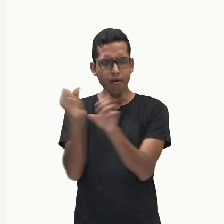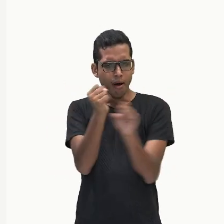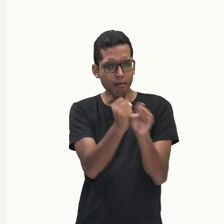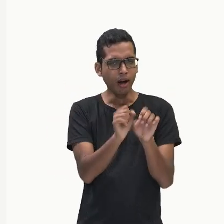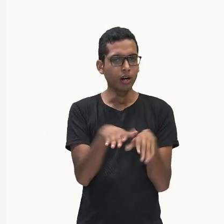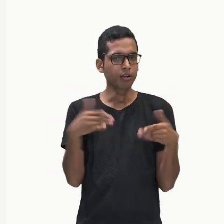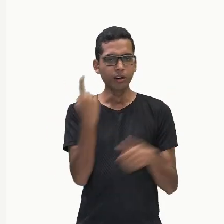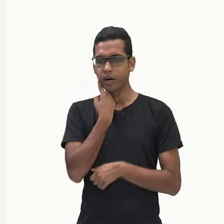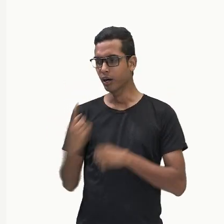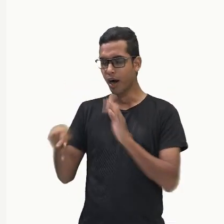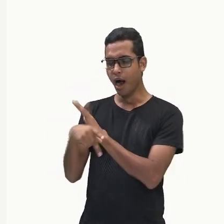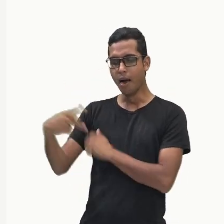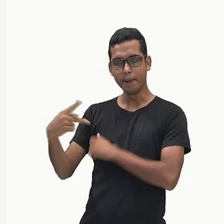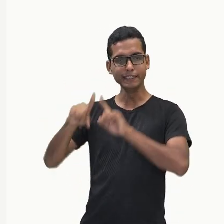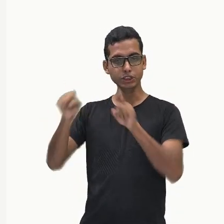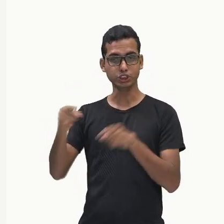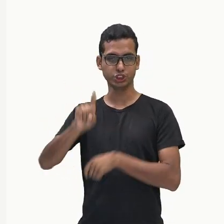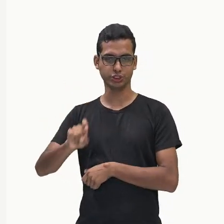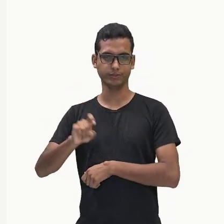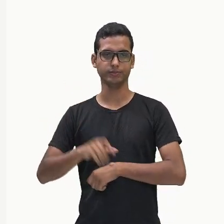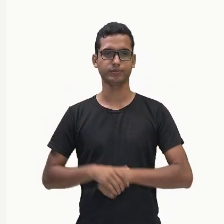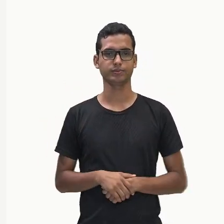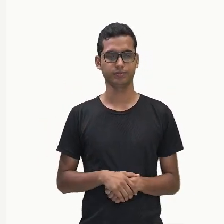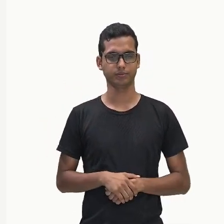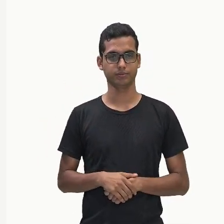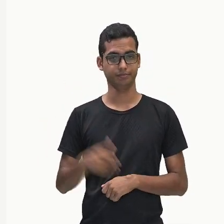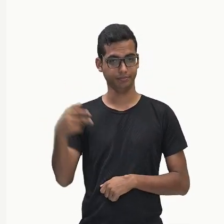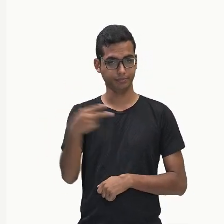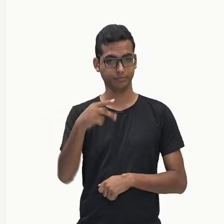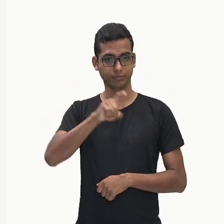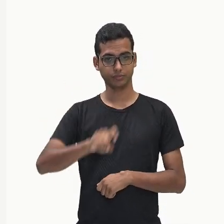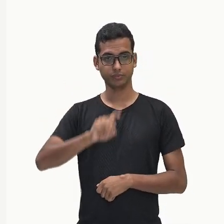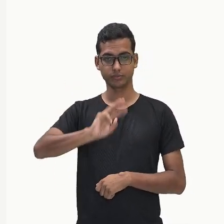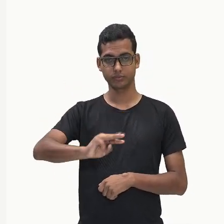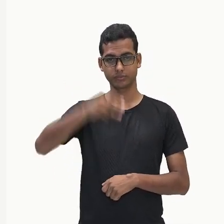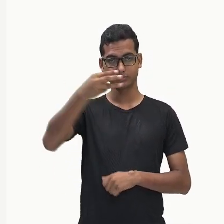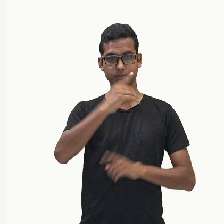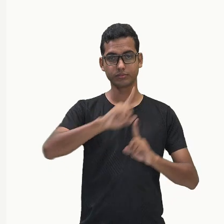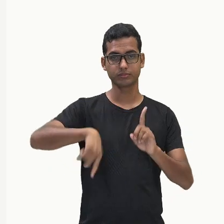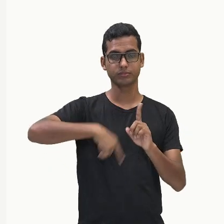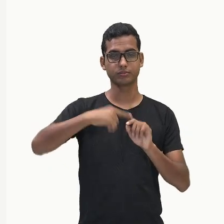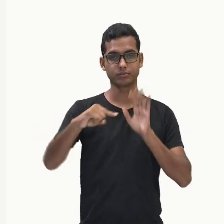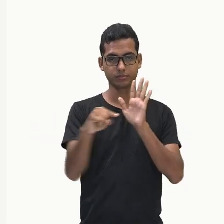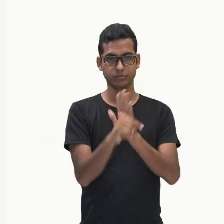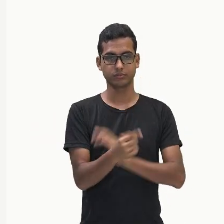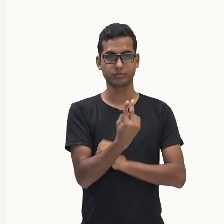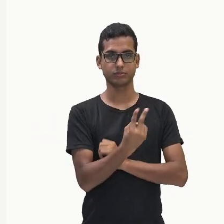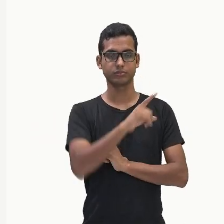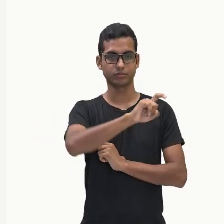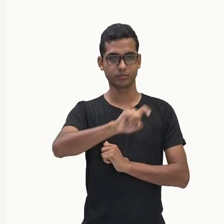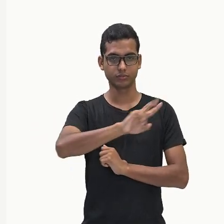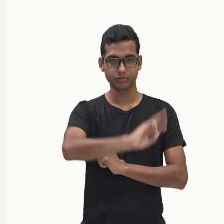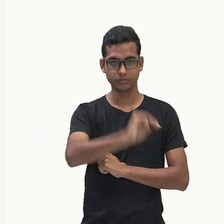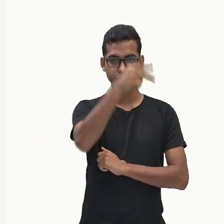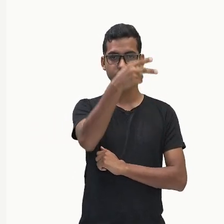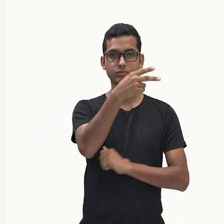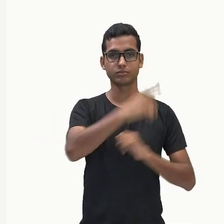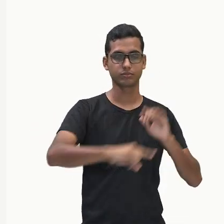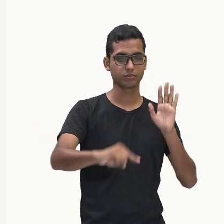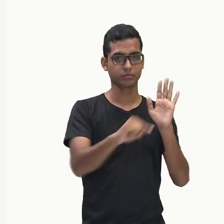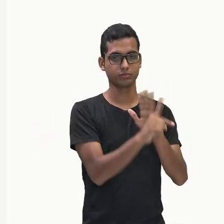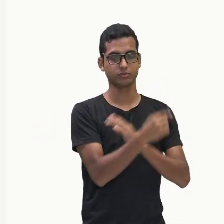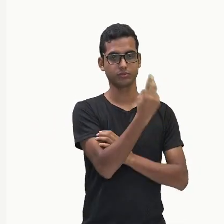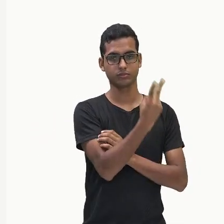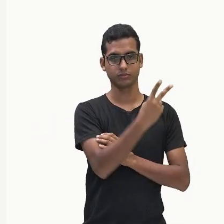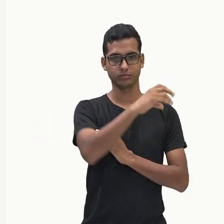p de x. P de x igual a x ao cubo menos 2x ao